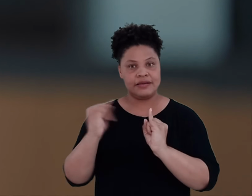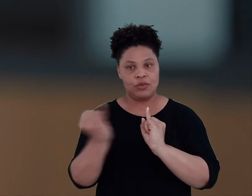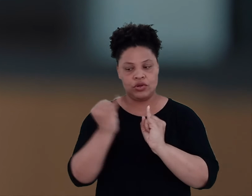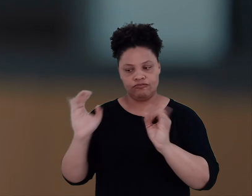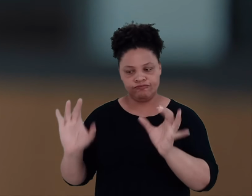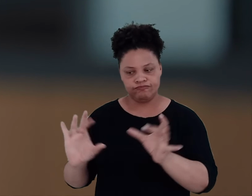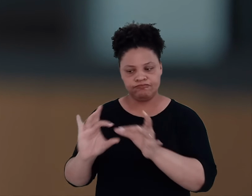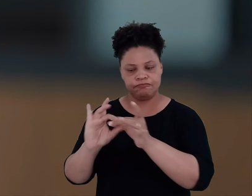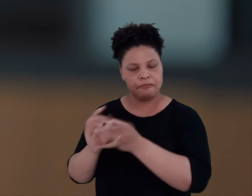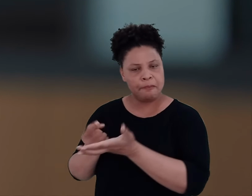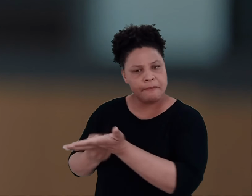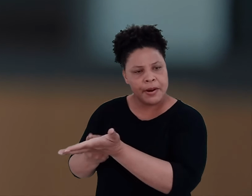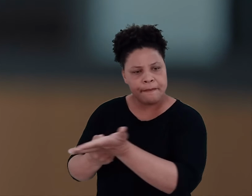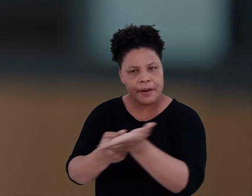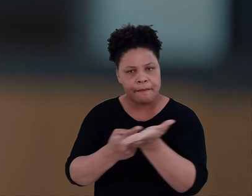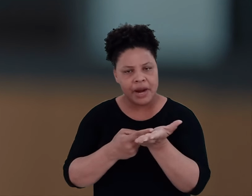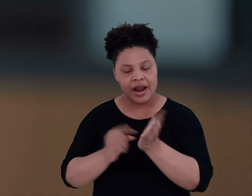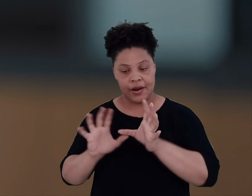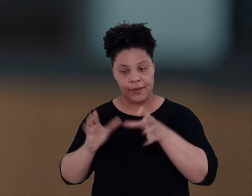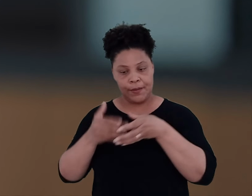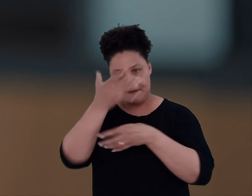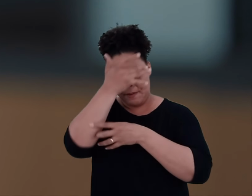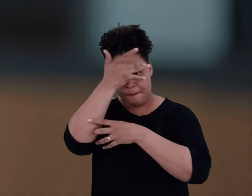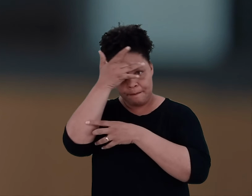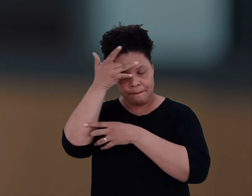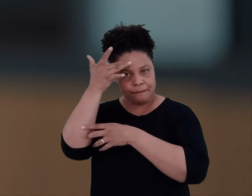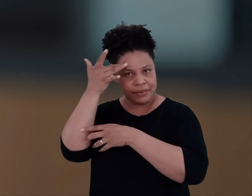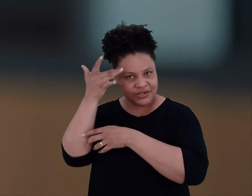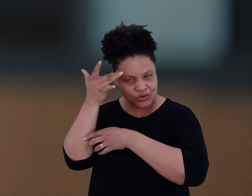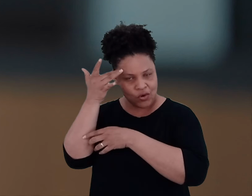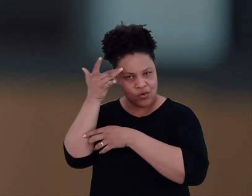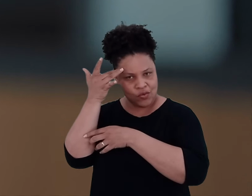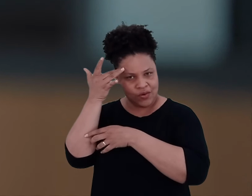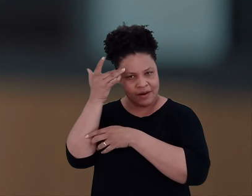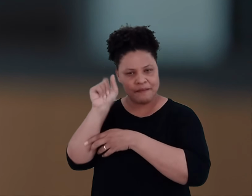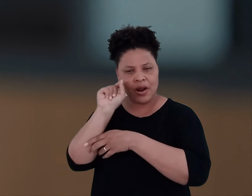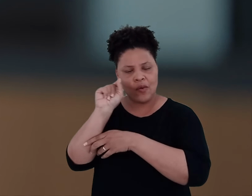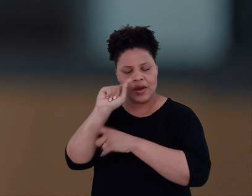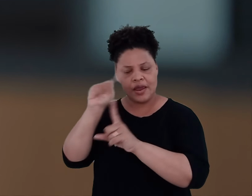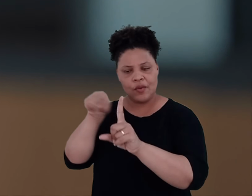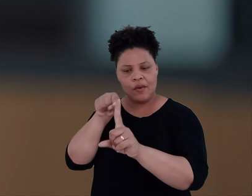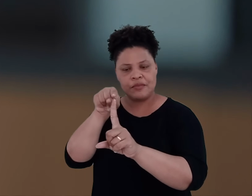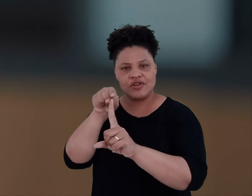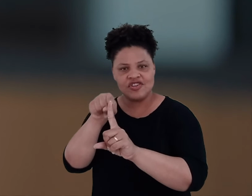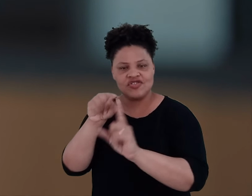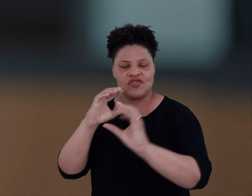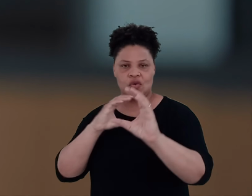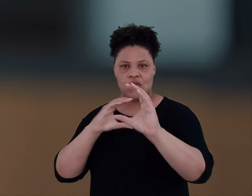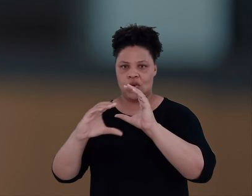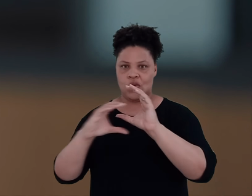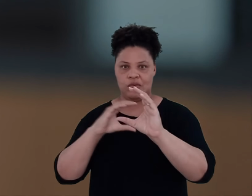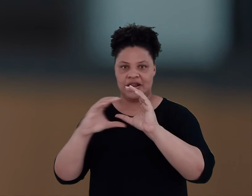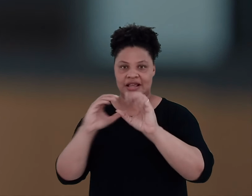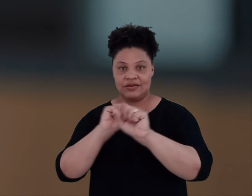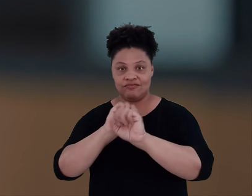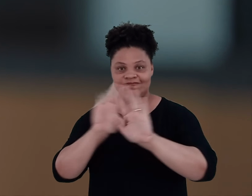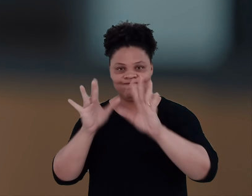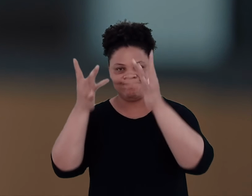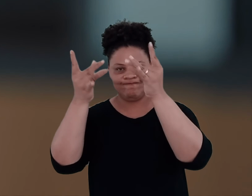coletivo e também é produzida por grupo de pessoas que se reúnem em torno de um ideal de comunicação. Isso é